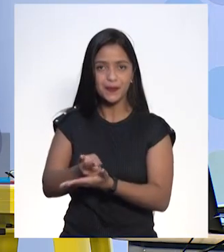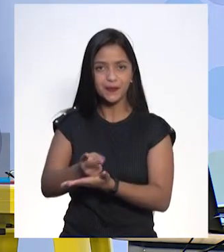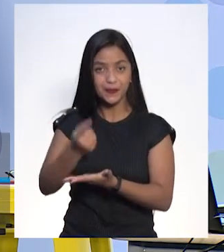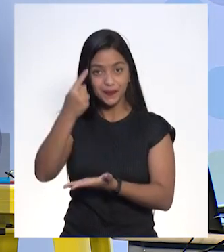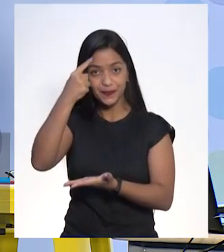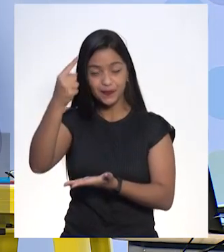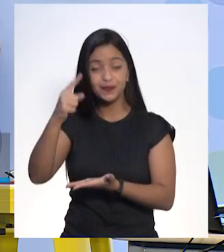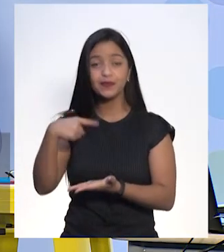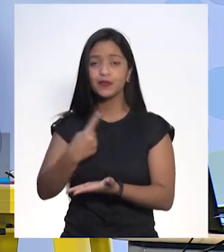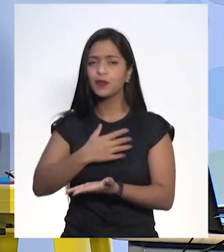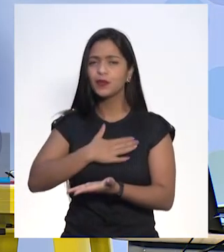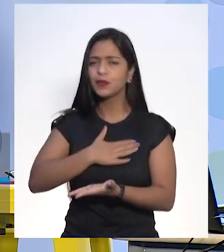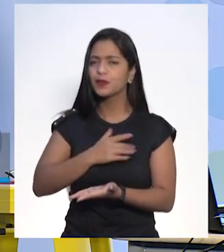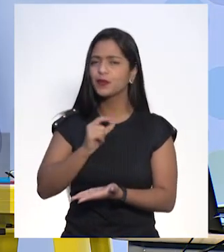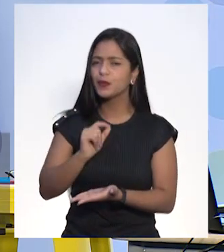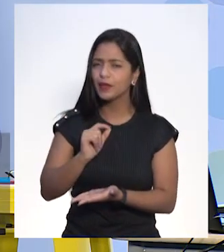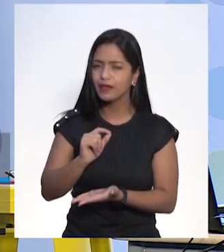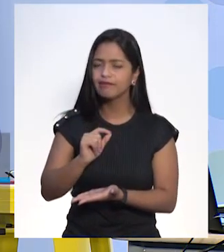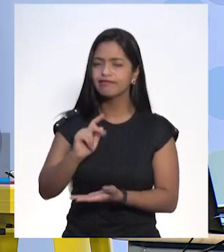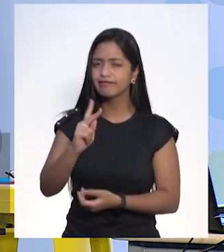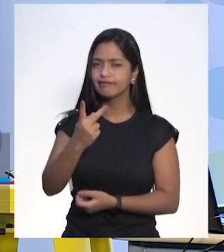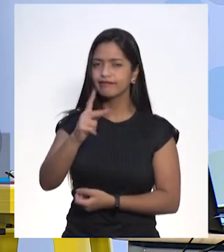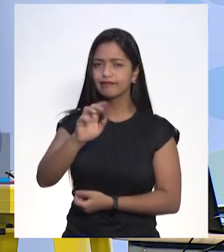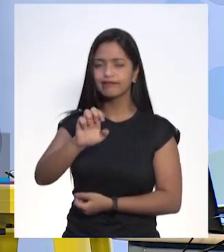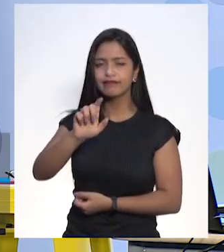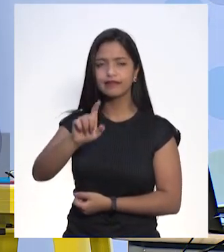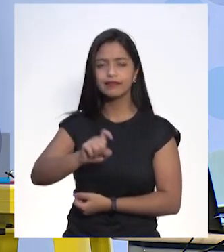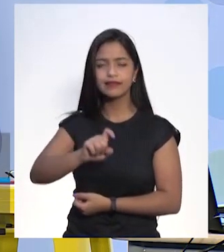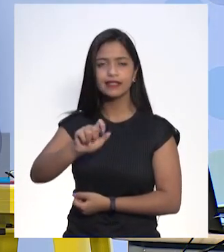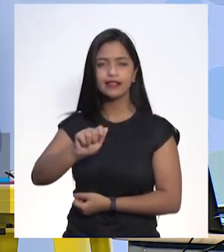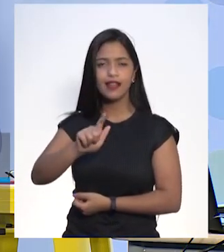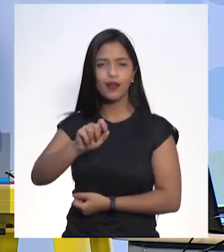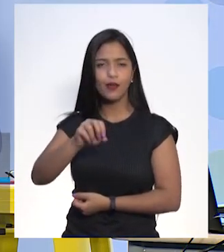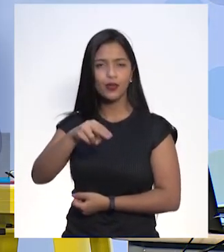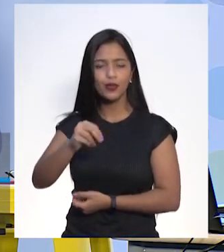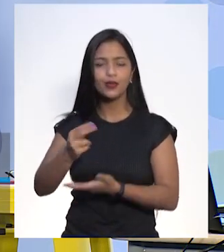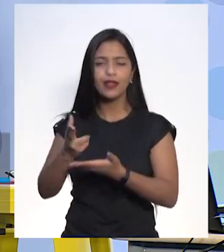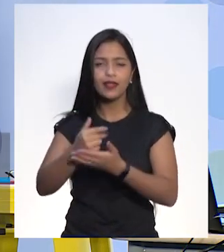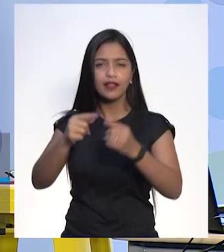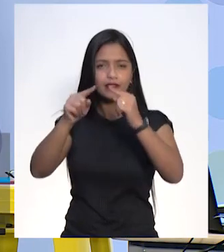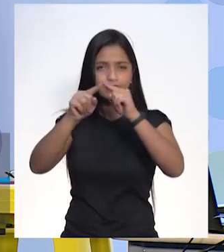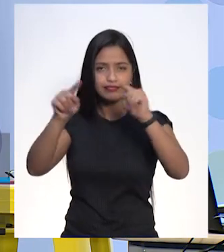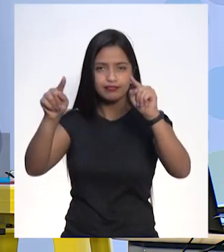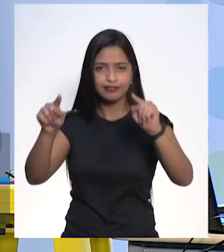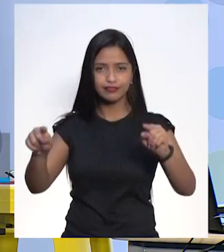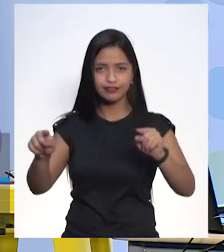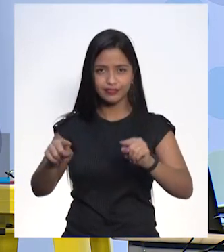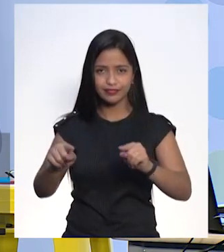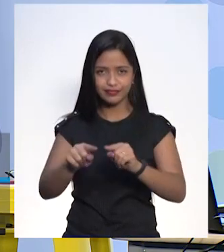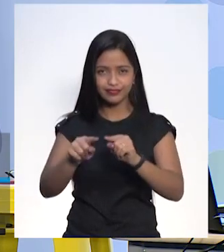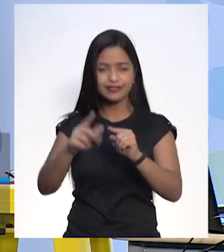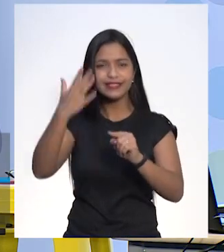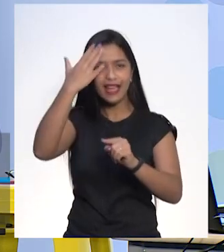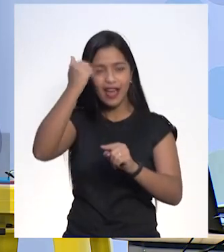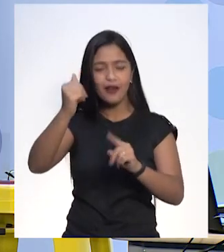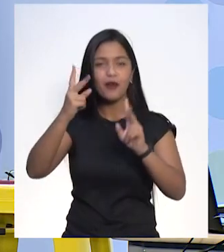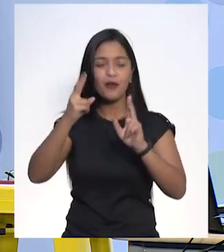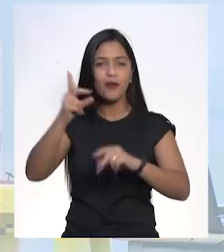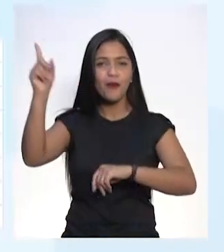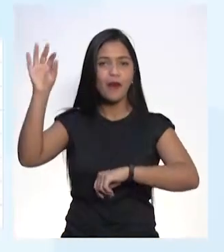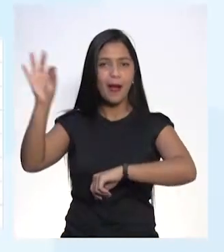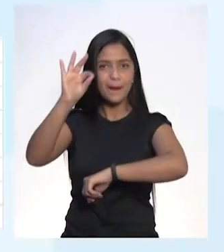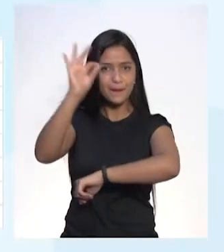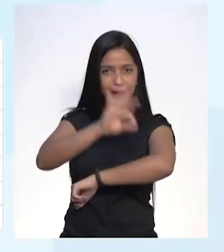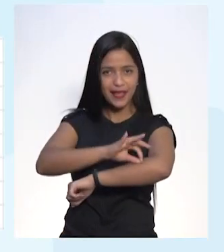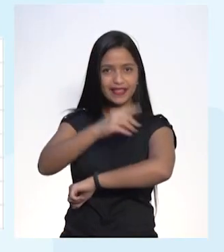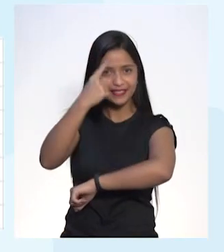do que o hexágono tem aquela coisa bonitinha, né? Aquele reservatório lá onde a abelha deposita lá o